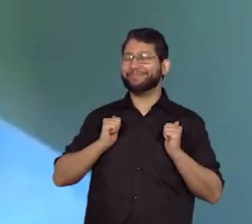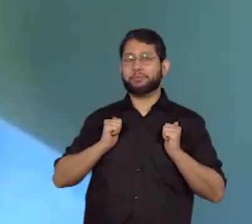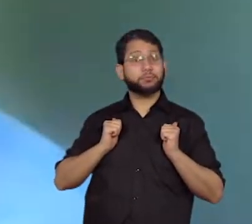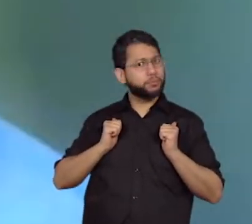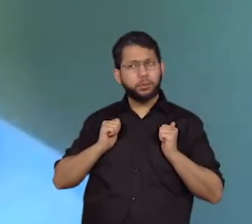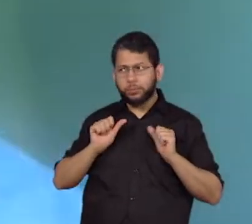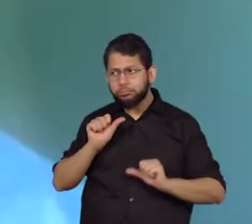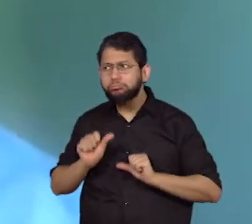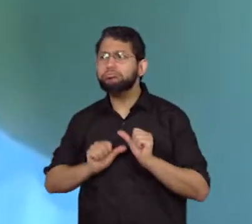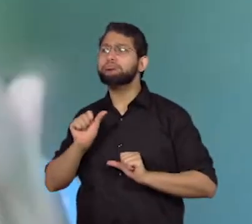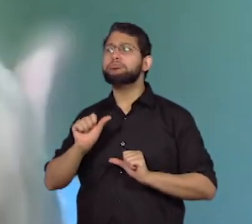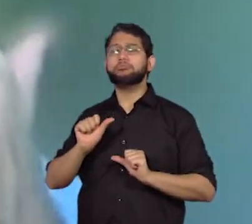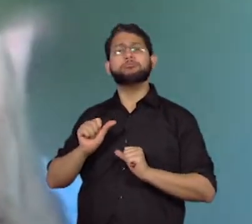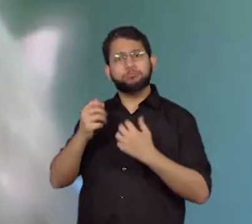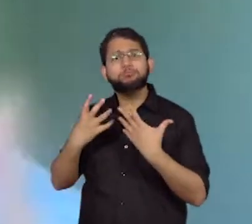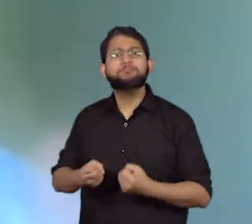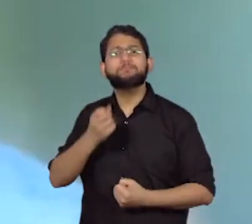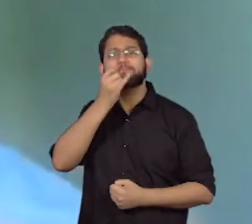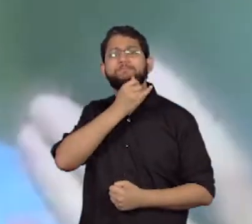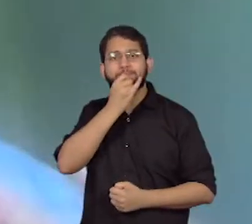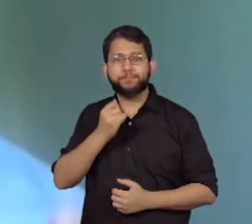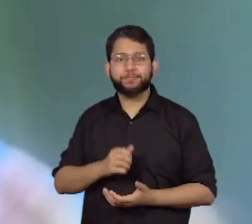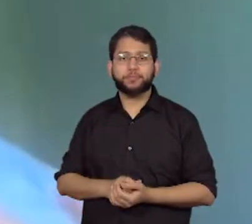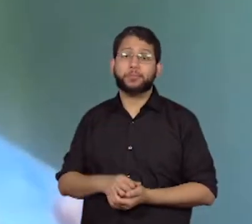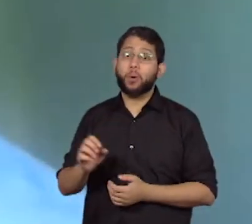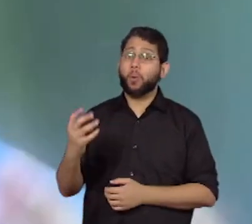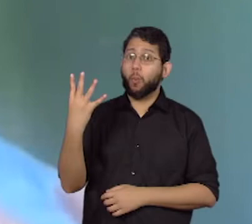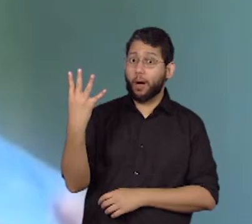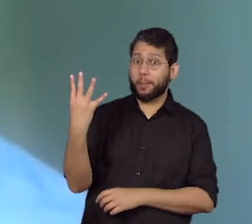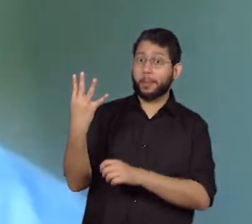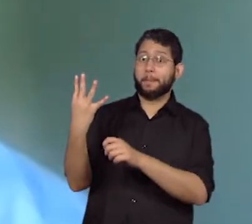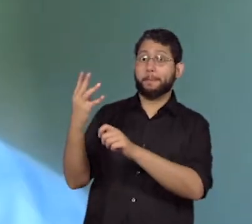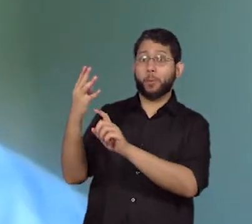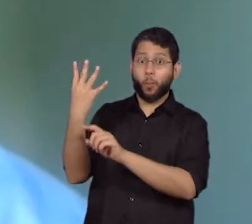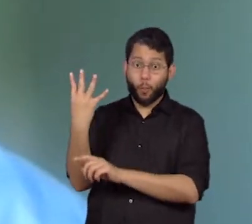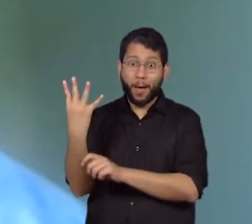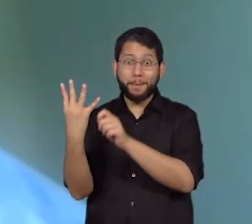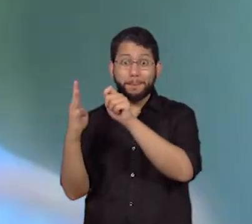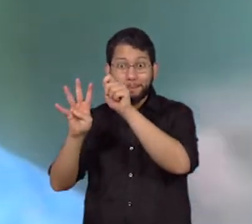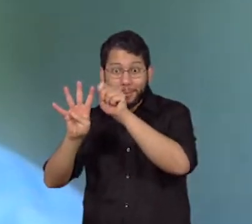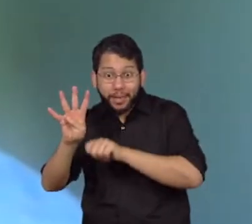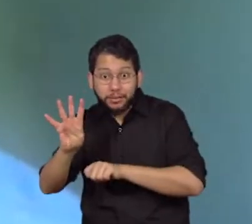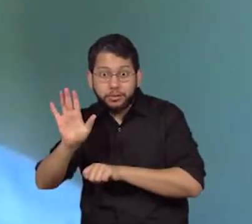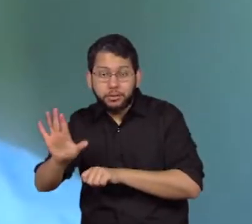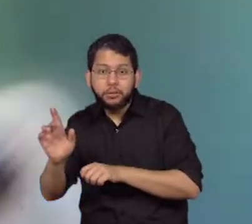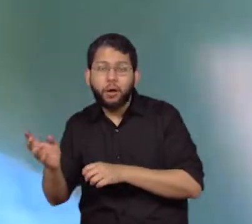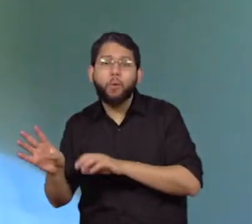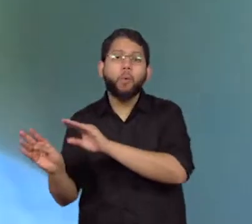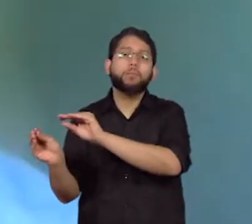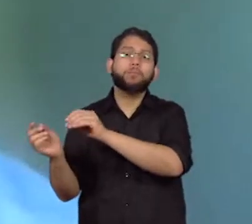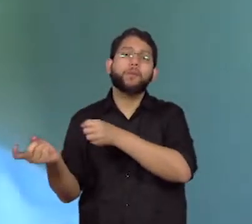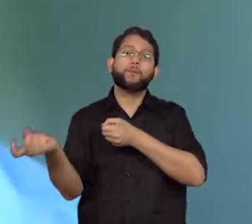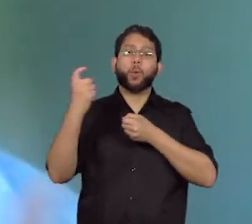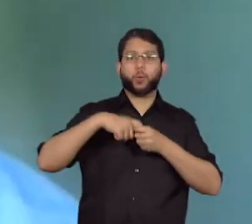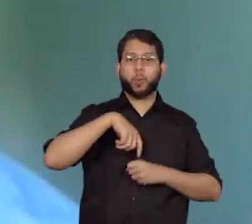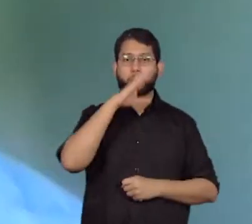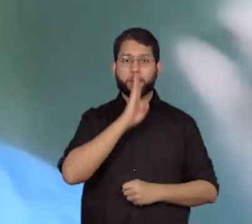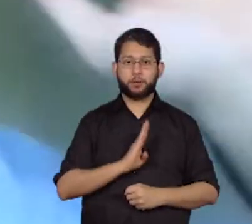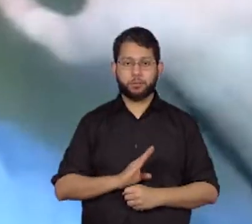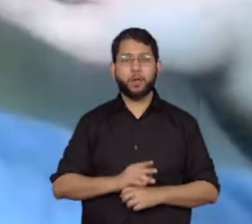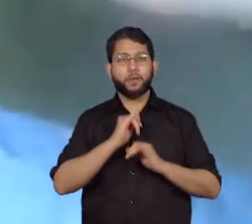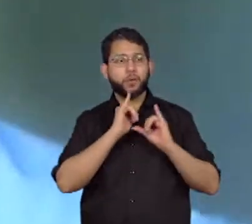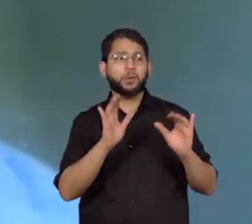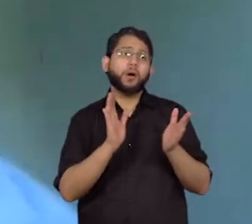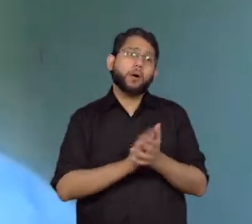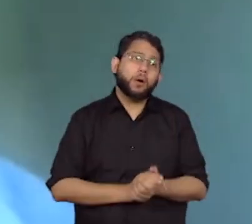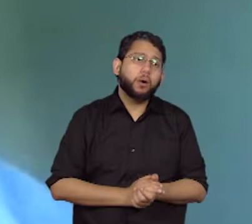entrevista. Eu voltei para o Brasil, depois de 4 meses aqui no Canadá, voltei para o Brasil e falei, olha, Joyce, foi incrível, aprendi muito,